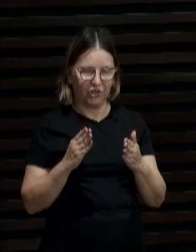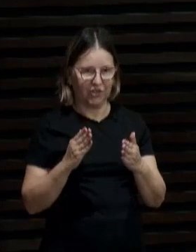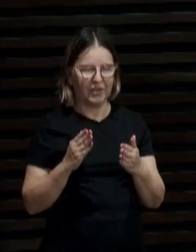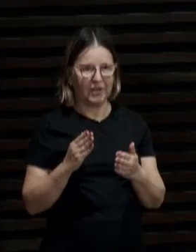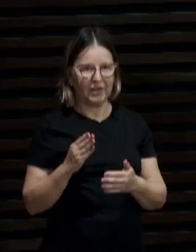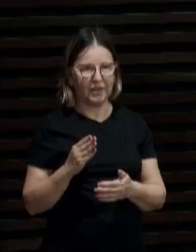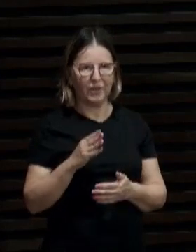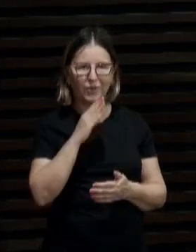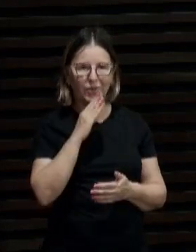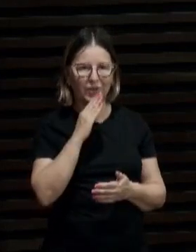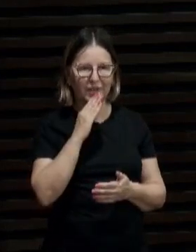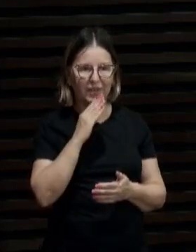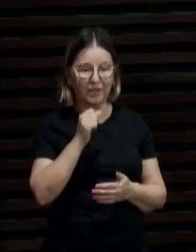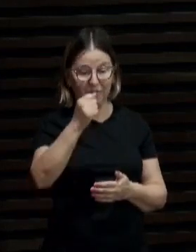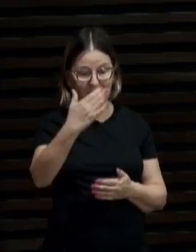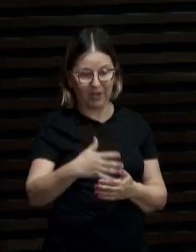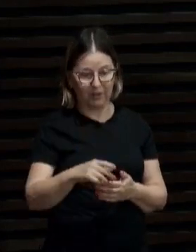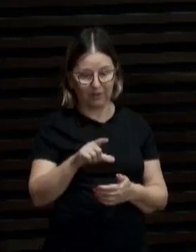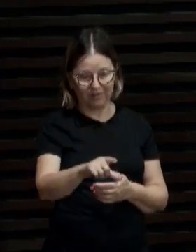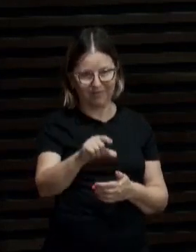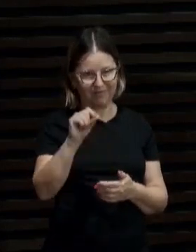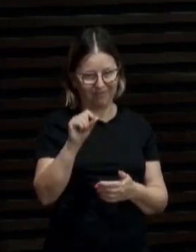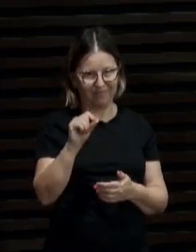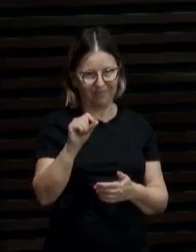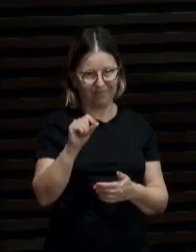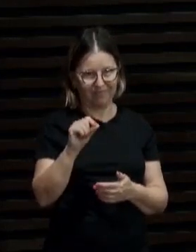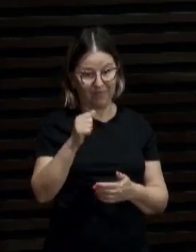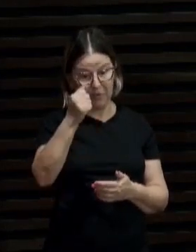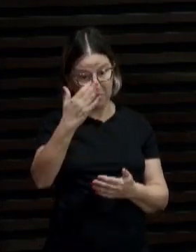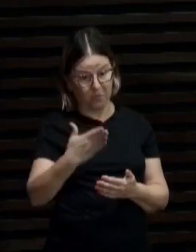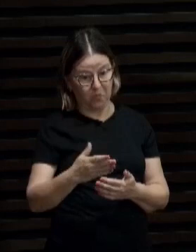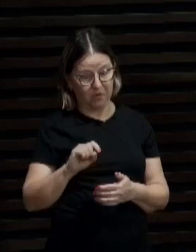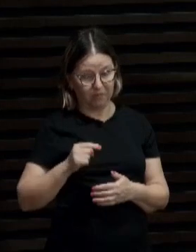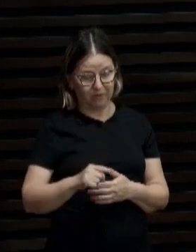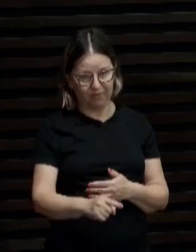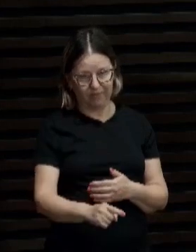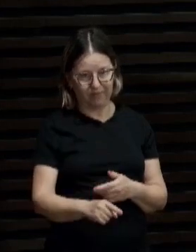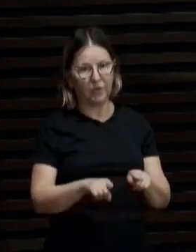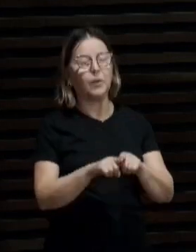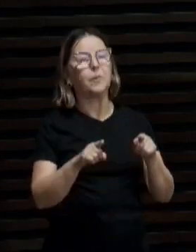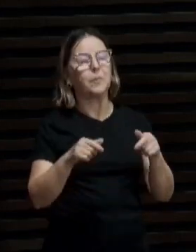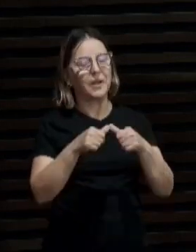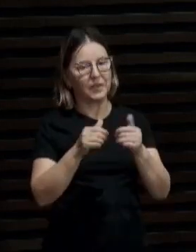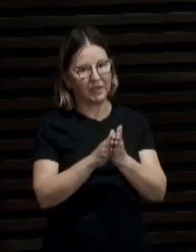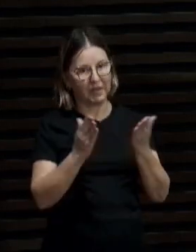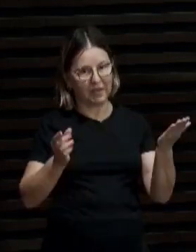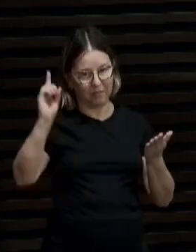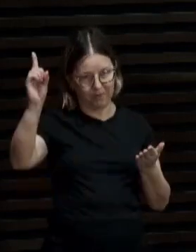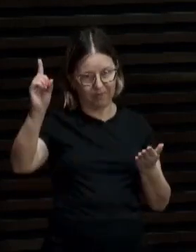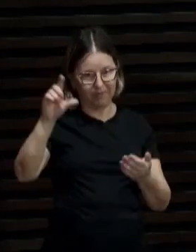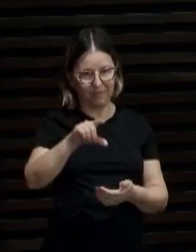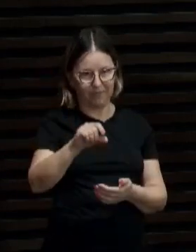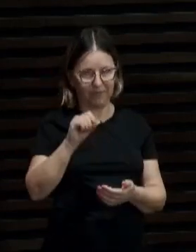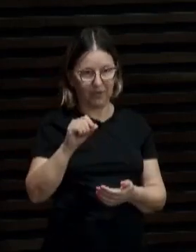mais profundo? É assunto, às vezes, para quem acabou de converter? Não é, né? Mas é bíblico, não é? Predestinação, eleição. O Senhor